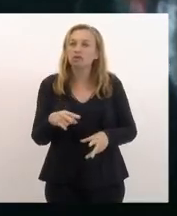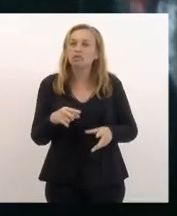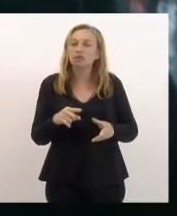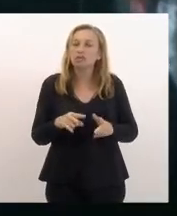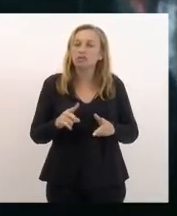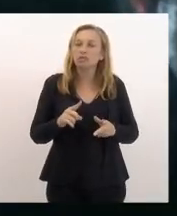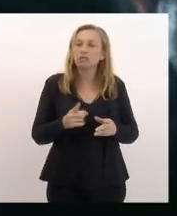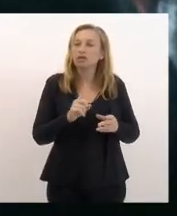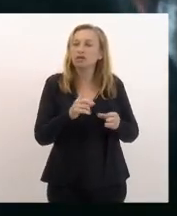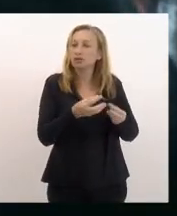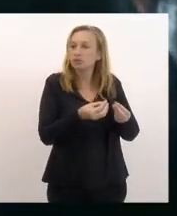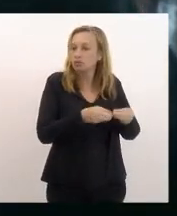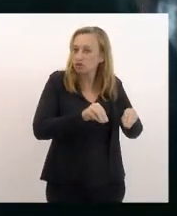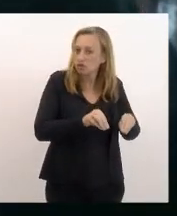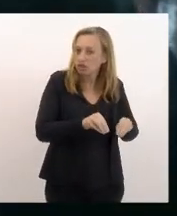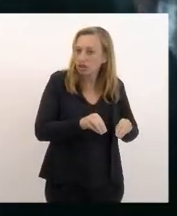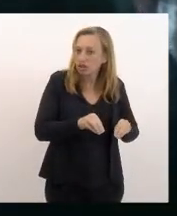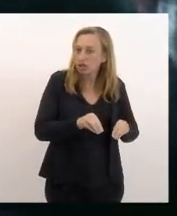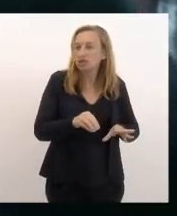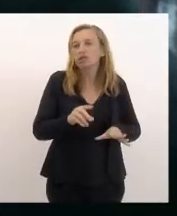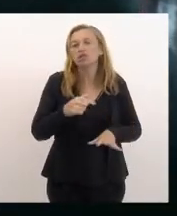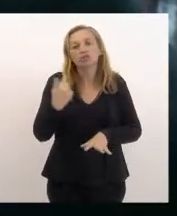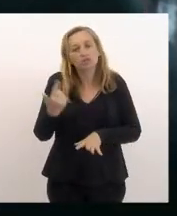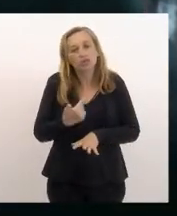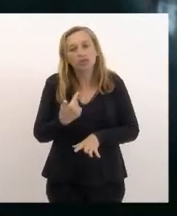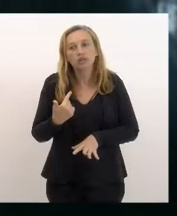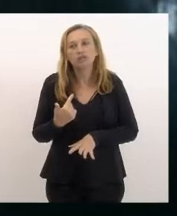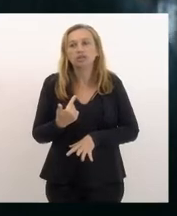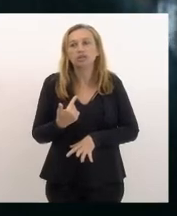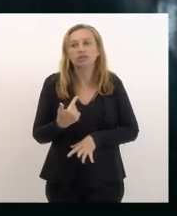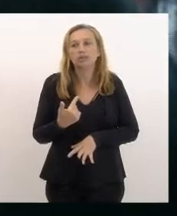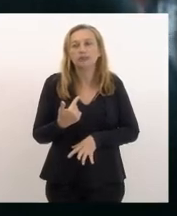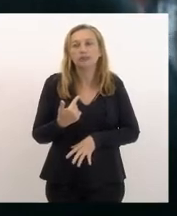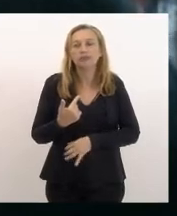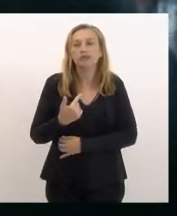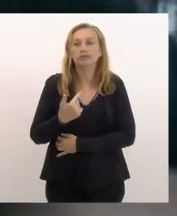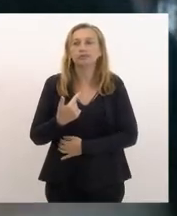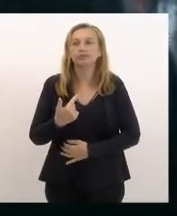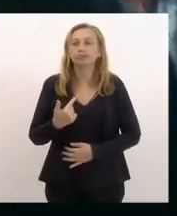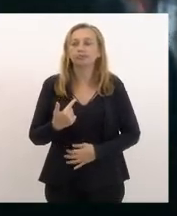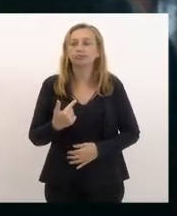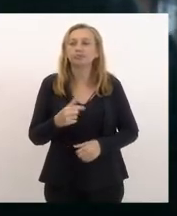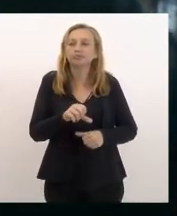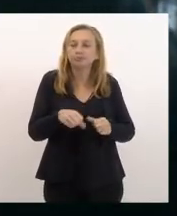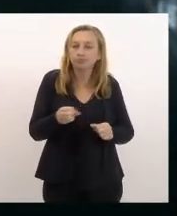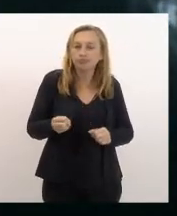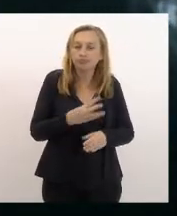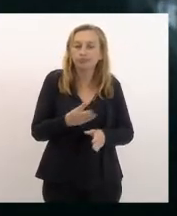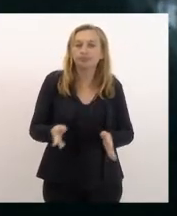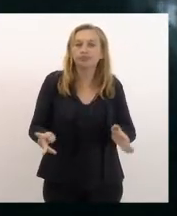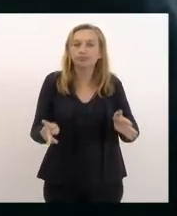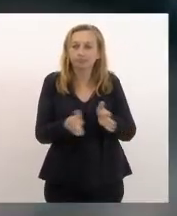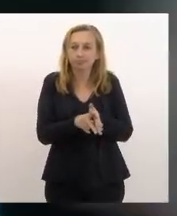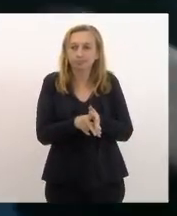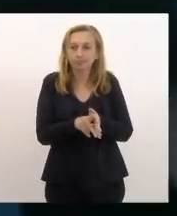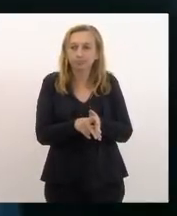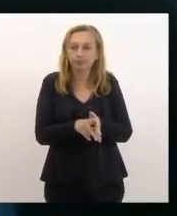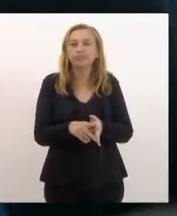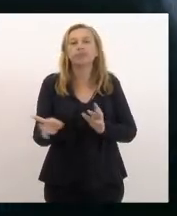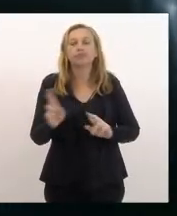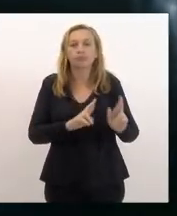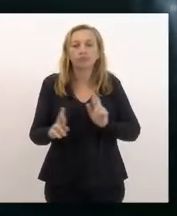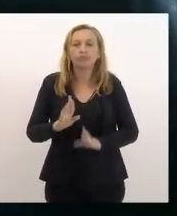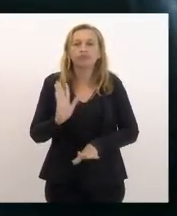pela prejudicabilidade, nós colocamos as inovações desse projeto em relação à lei